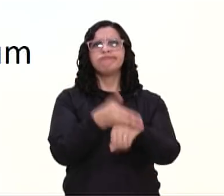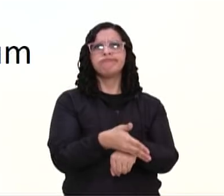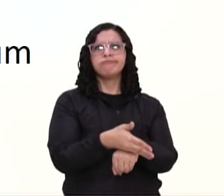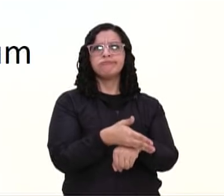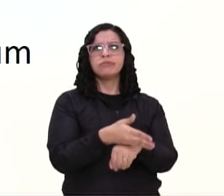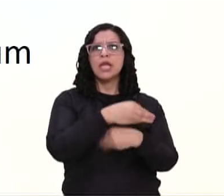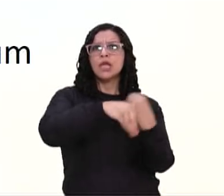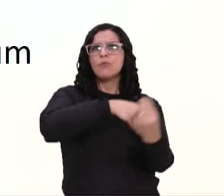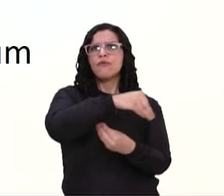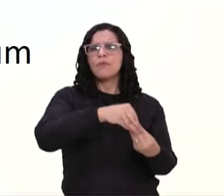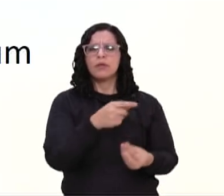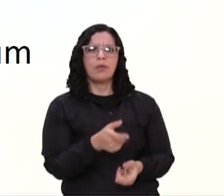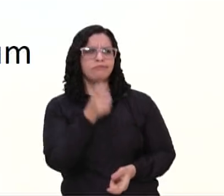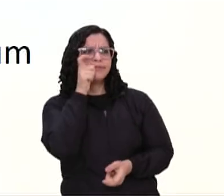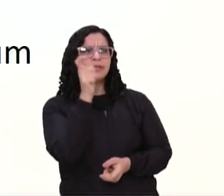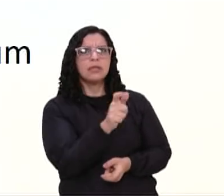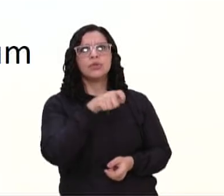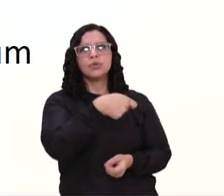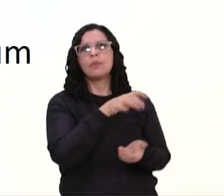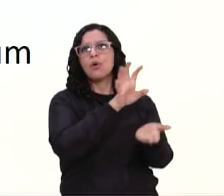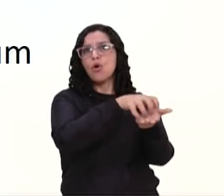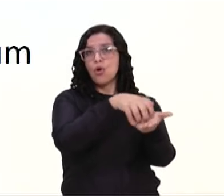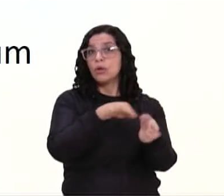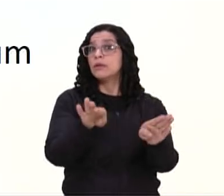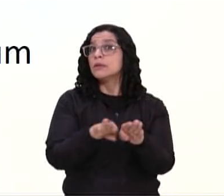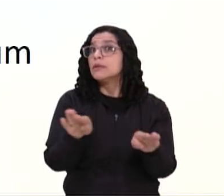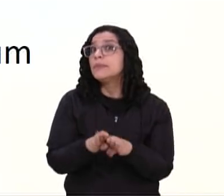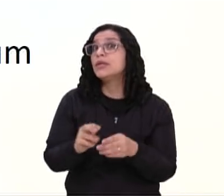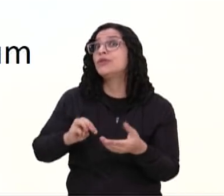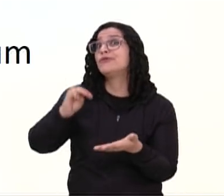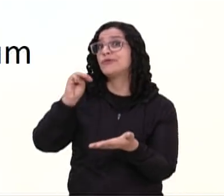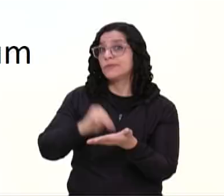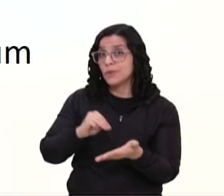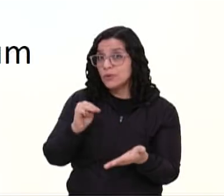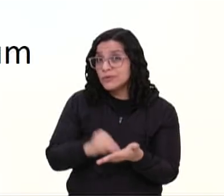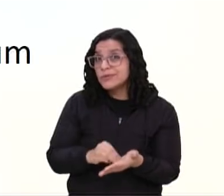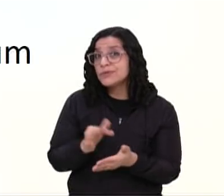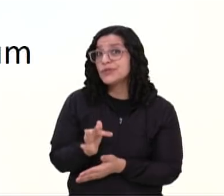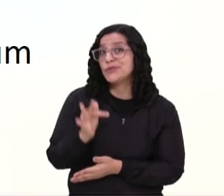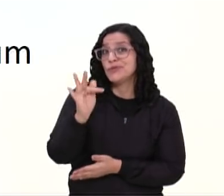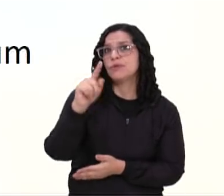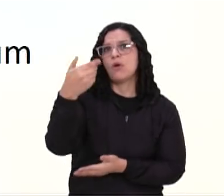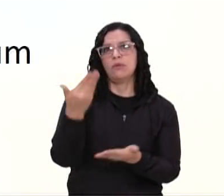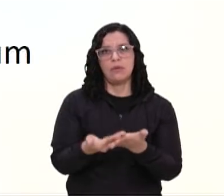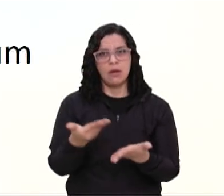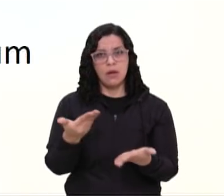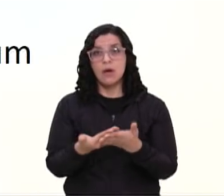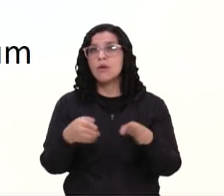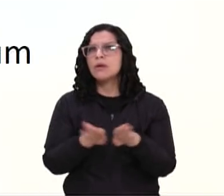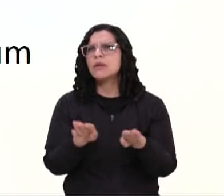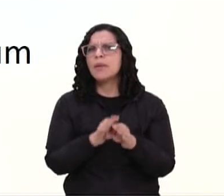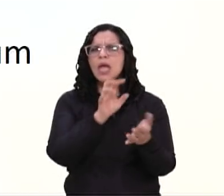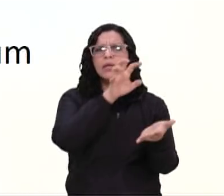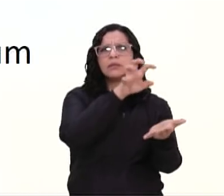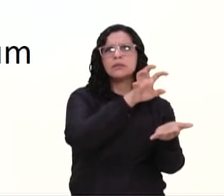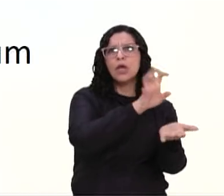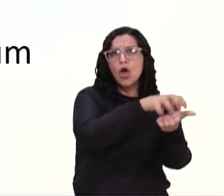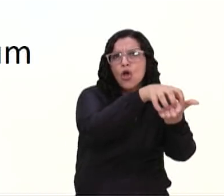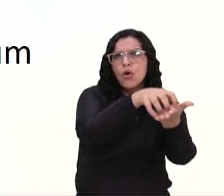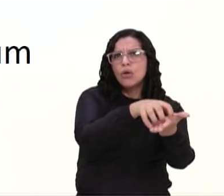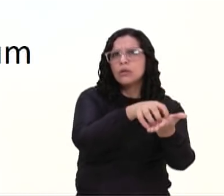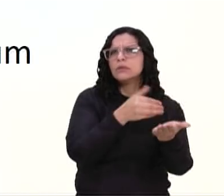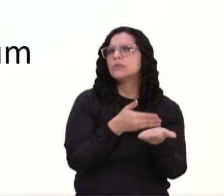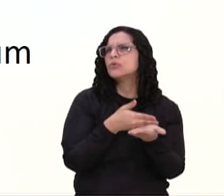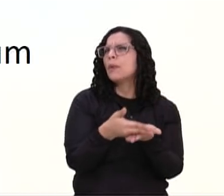seu envolvimento com essas colônias. E os motivos que vão levar, nas próximas aulas, os colonos a iniciarem